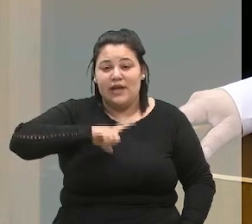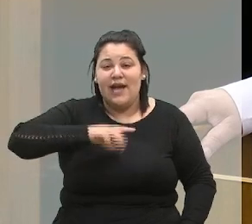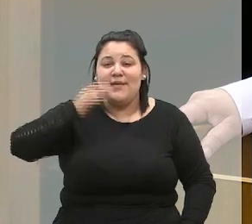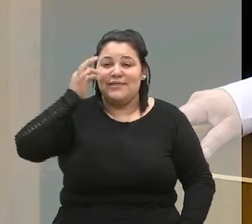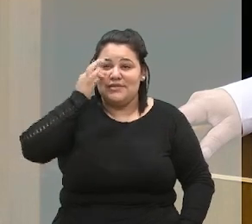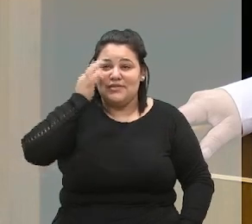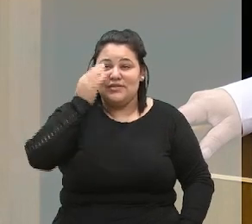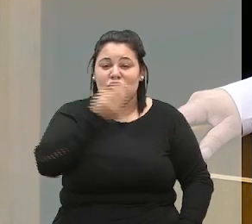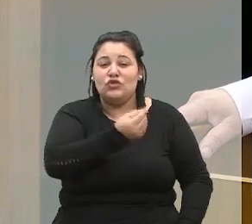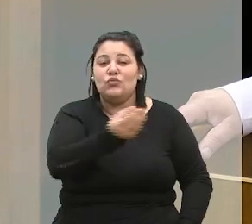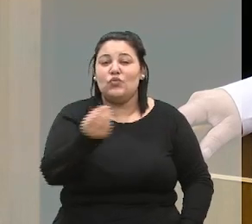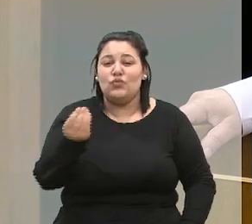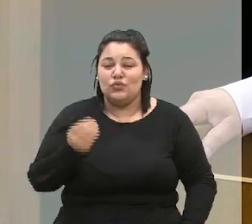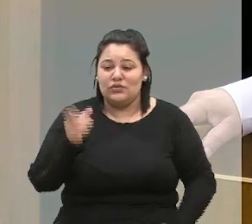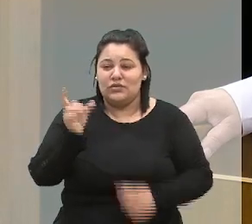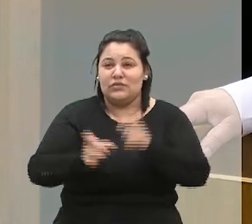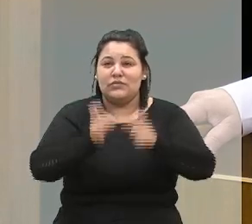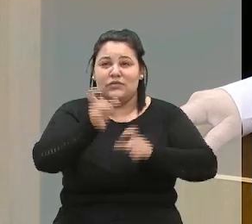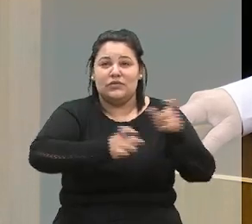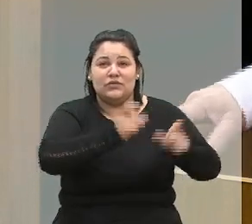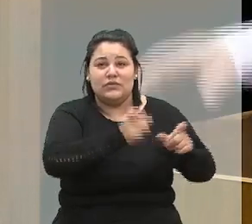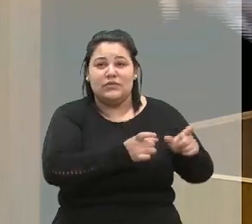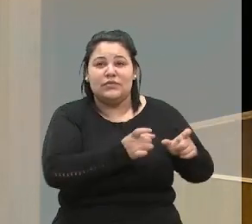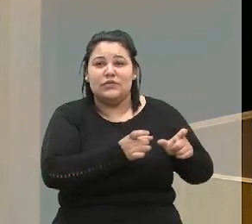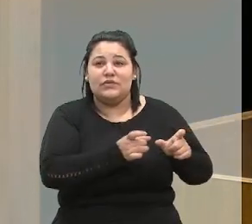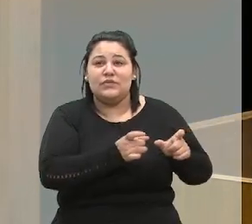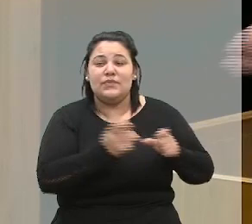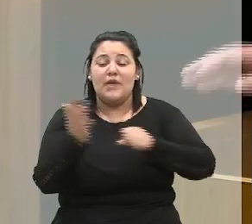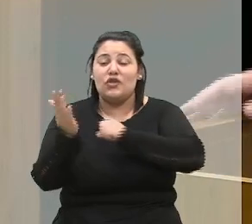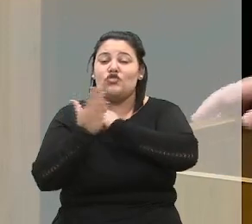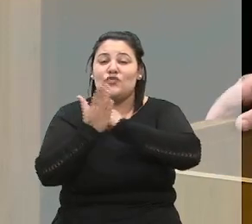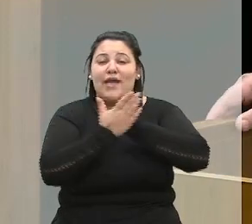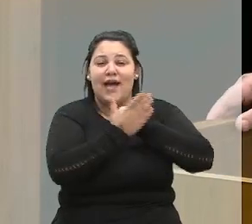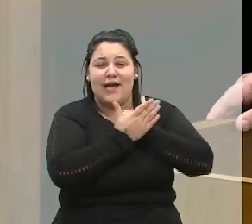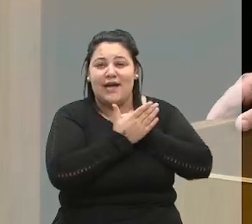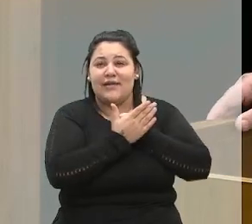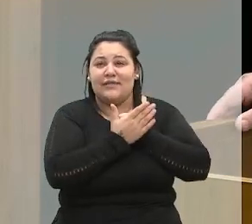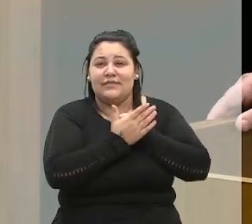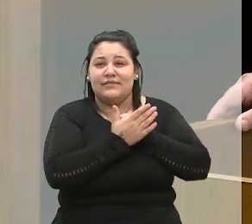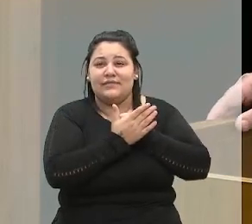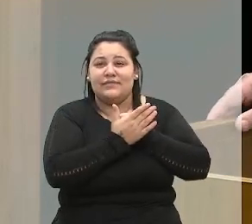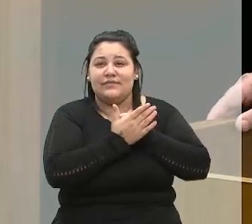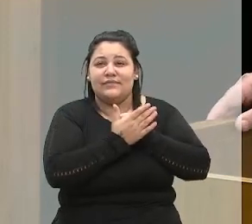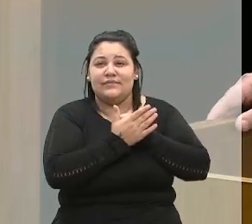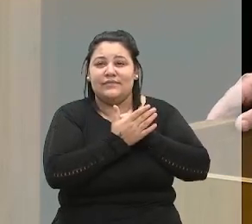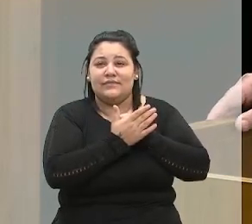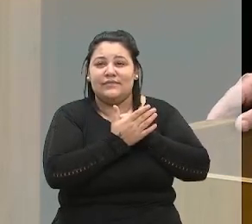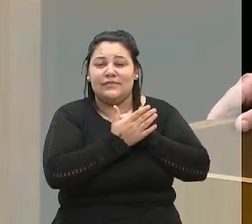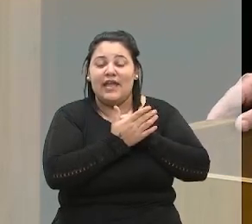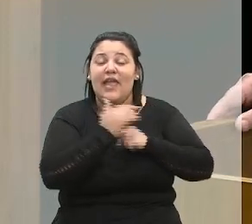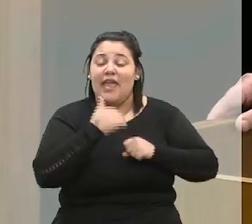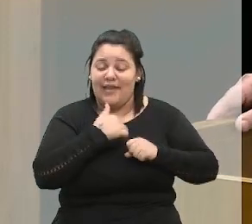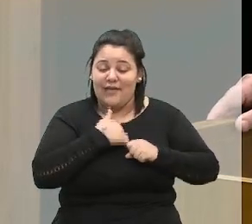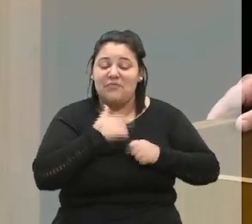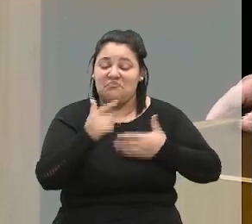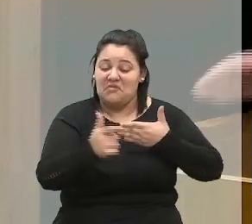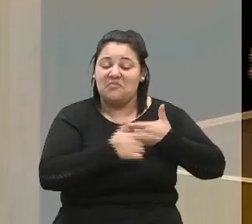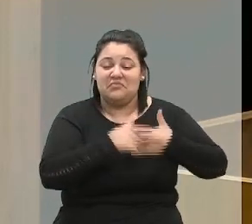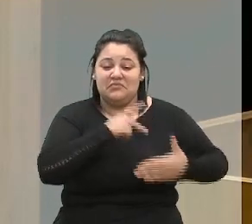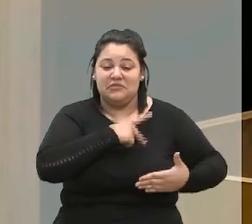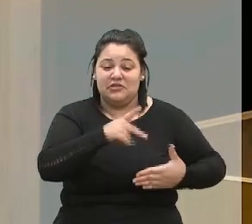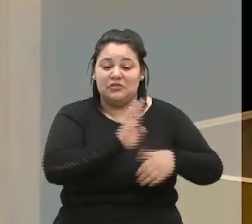muitas pessoas que me ajudaram a me tornar presidente do bairro em 2011,